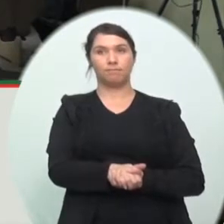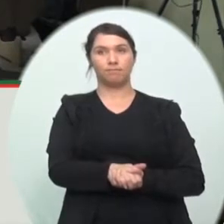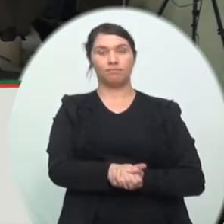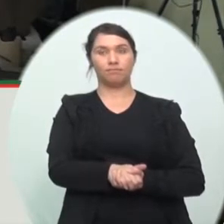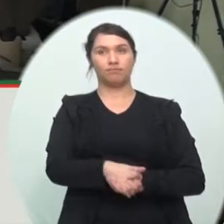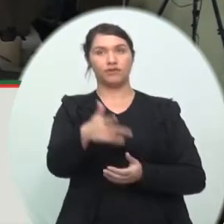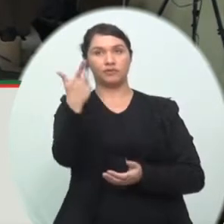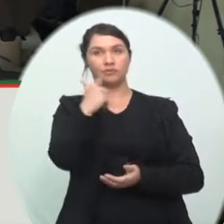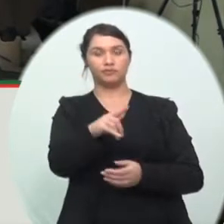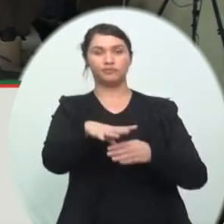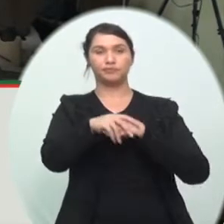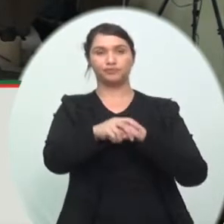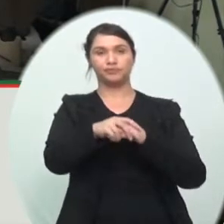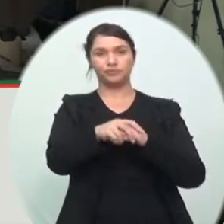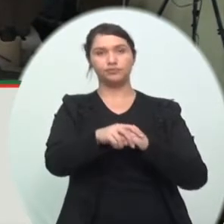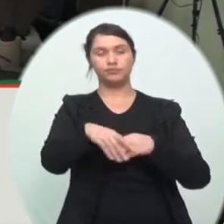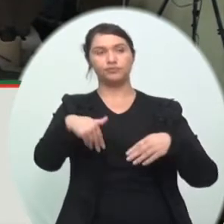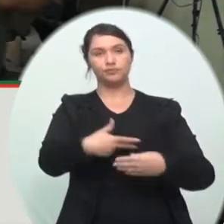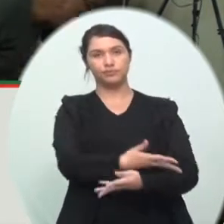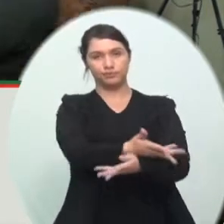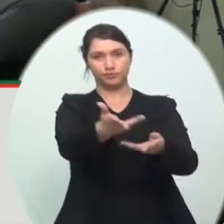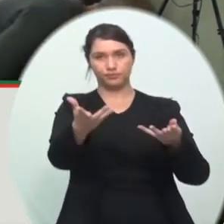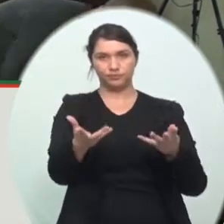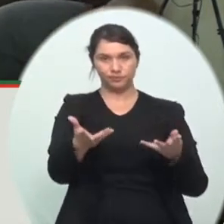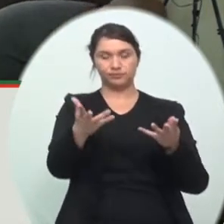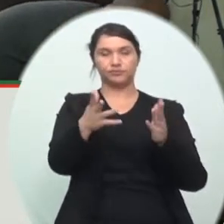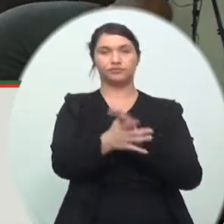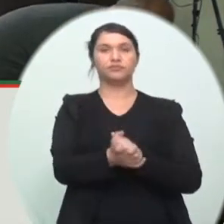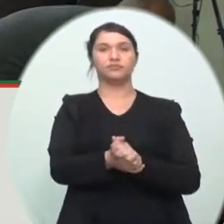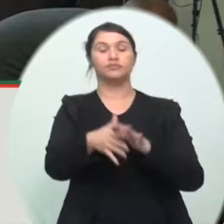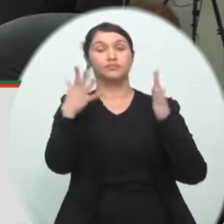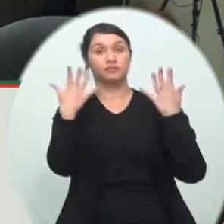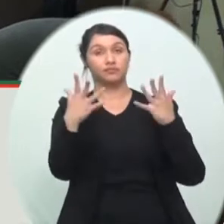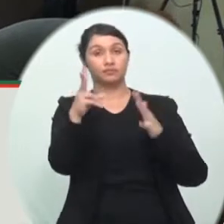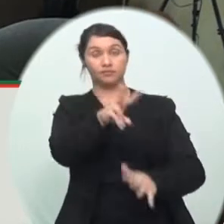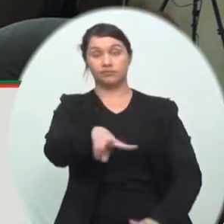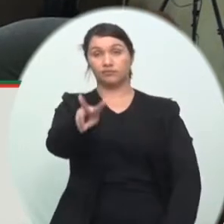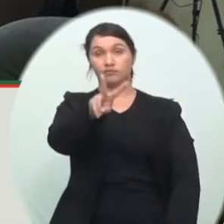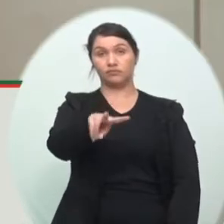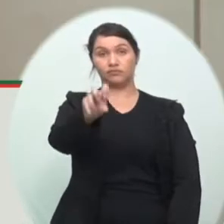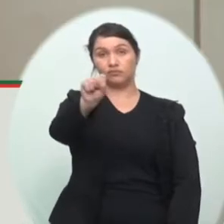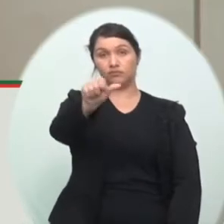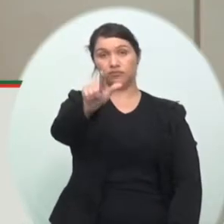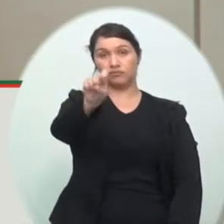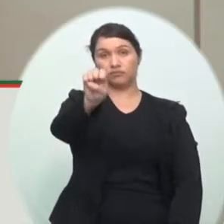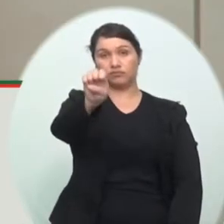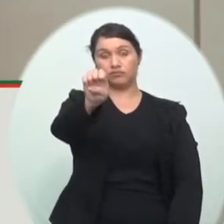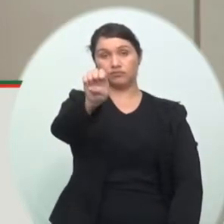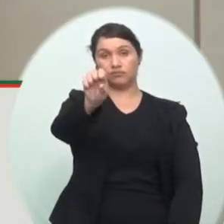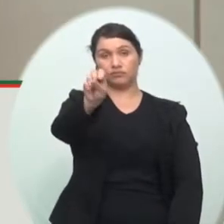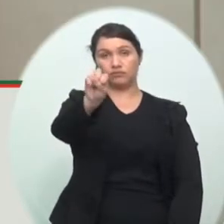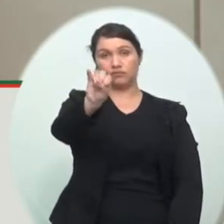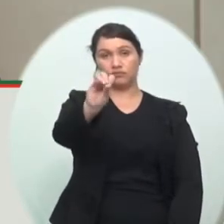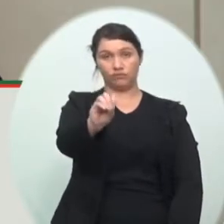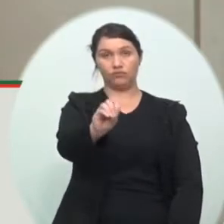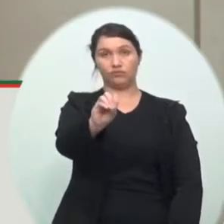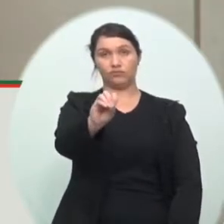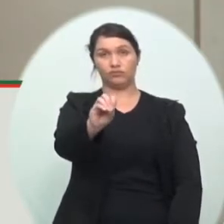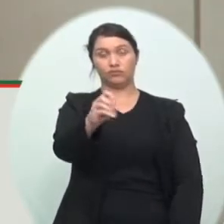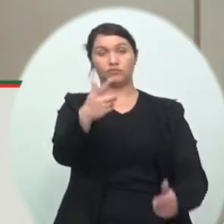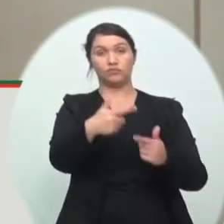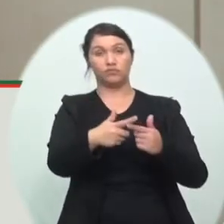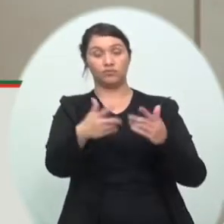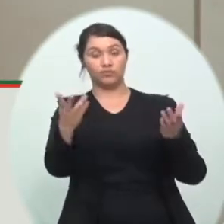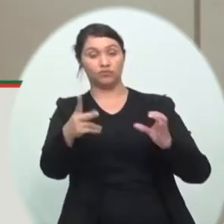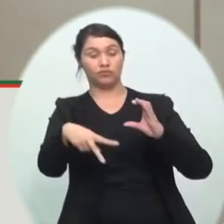Mais uma vez, cumprimentá-los a todos. Parabéns, vereador Salésio, pela iniciativa de trazer essa